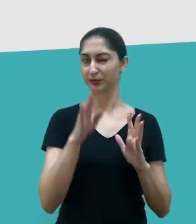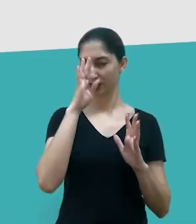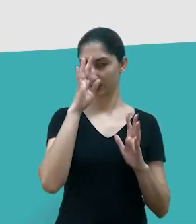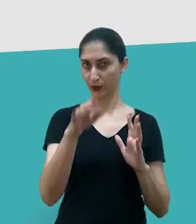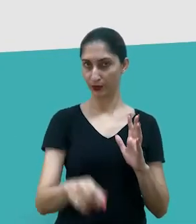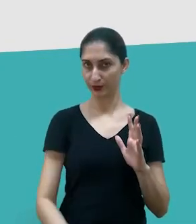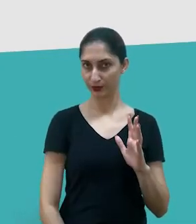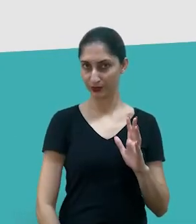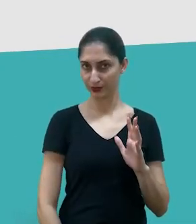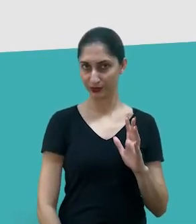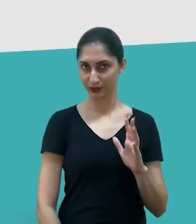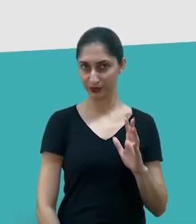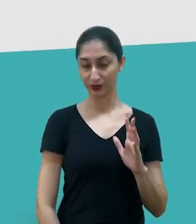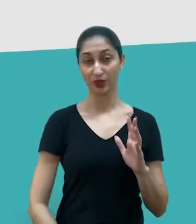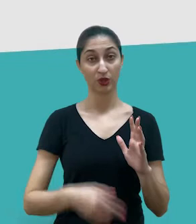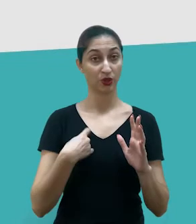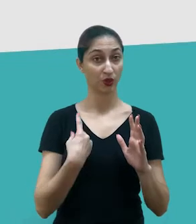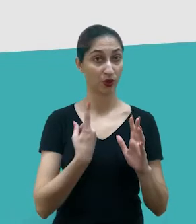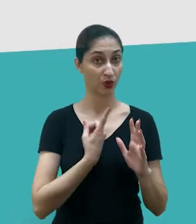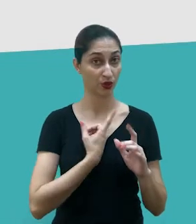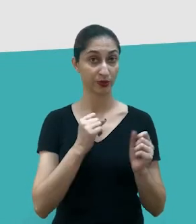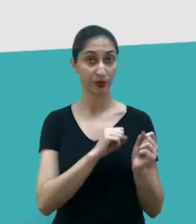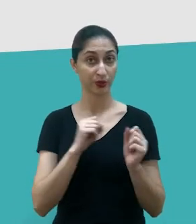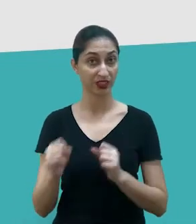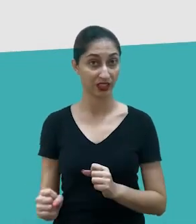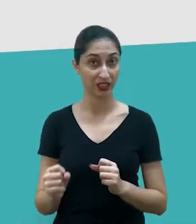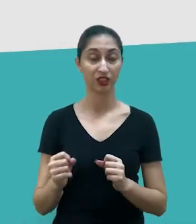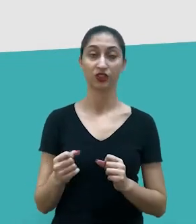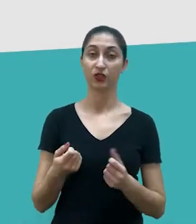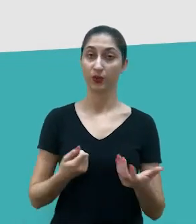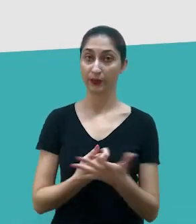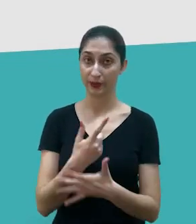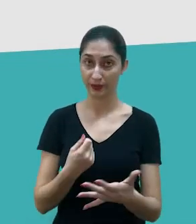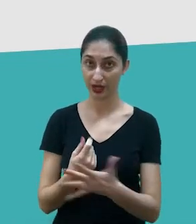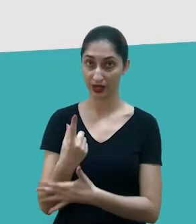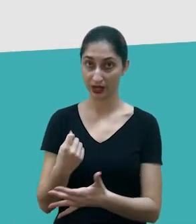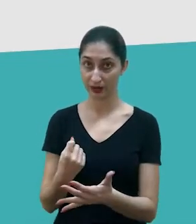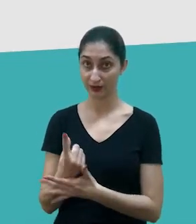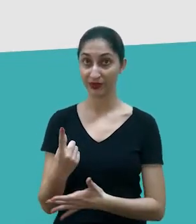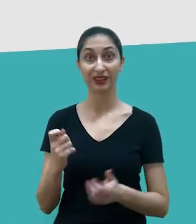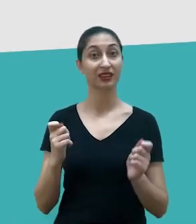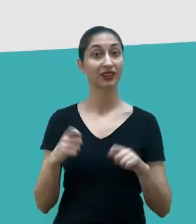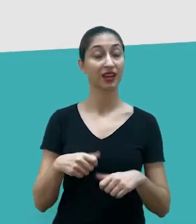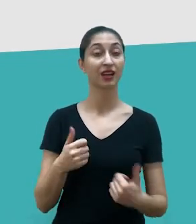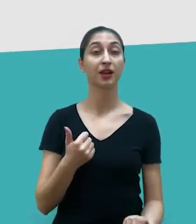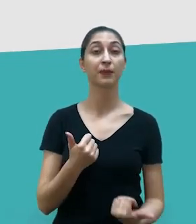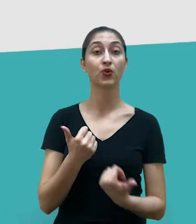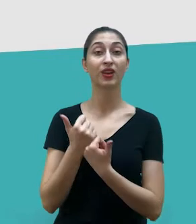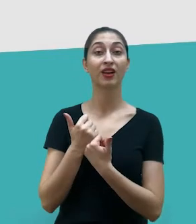essencial. Nós, com o nosso poder de voz e de consumo, podemos